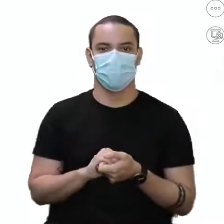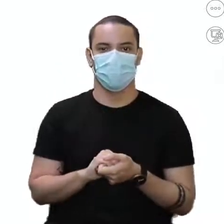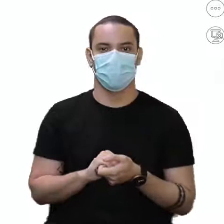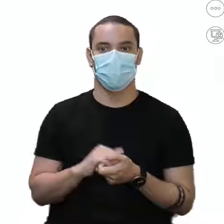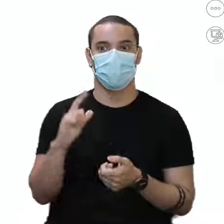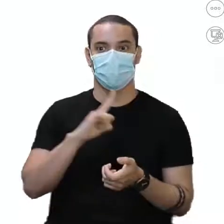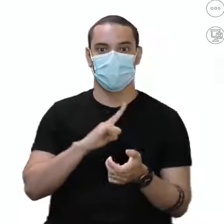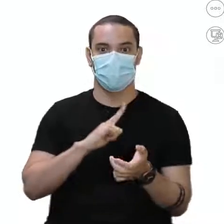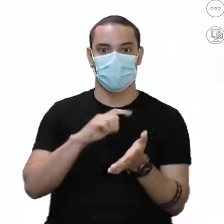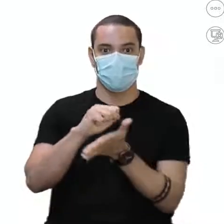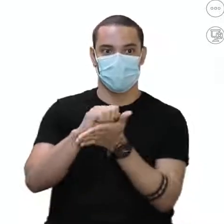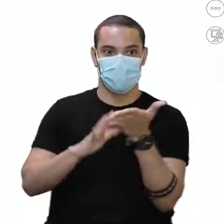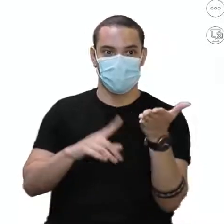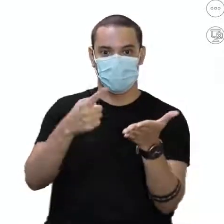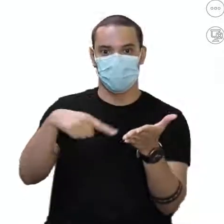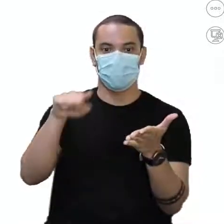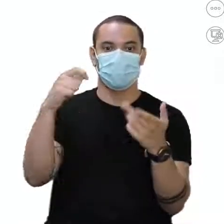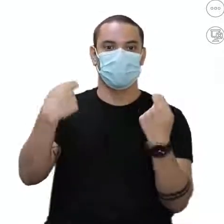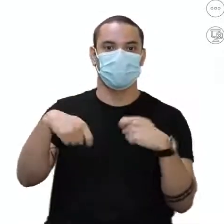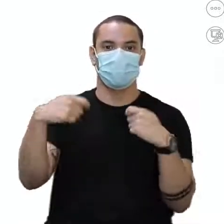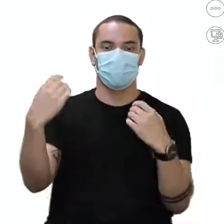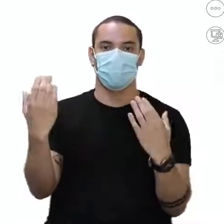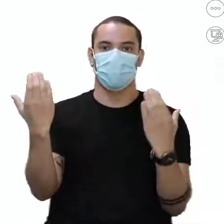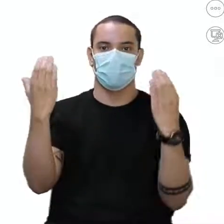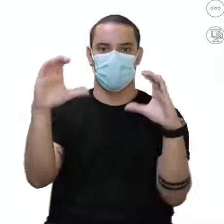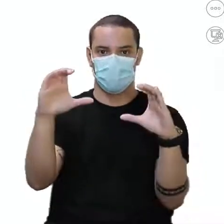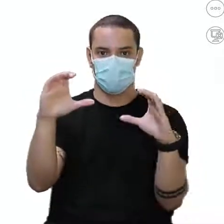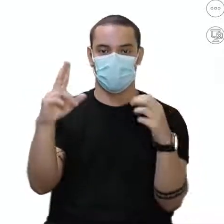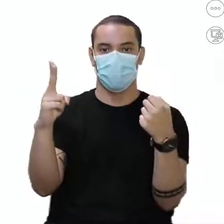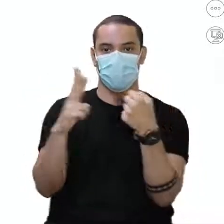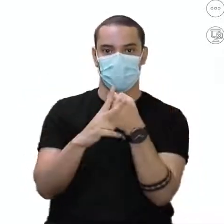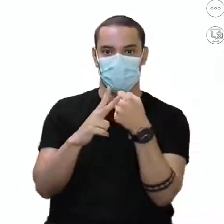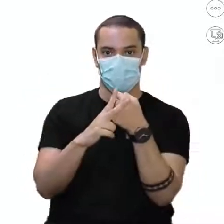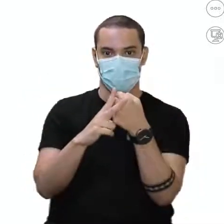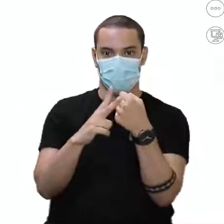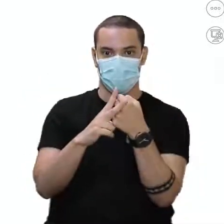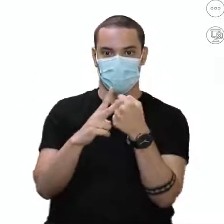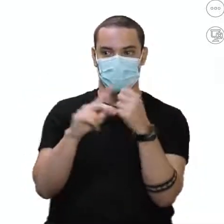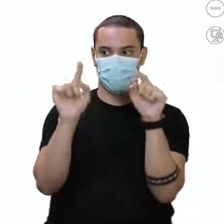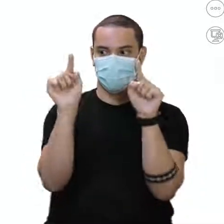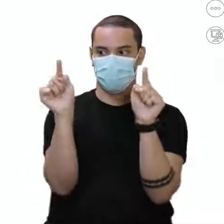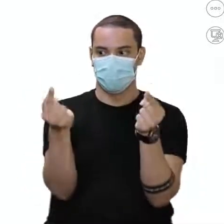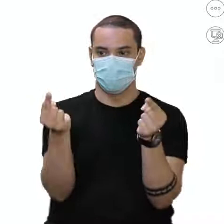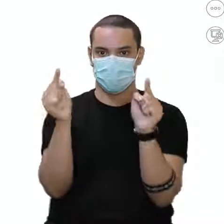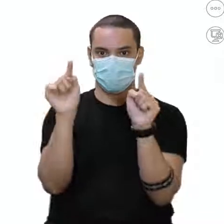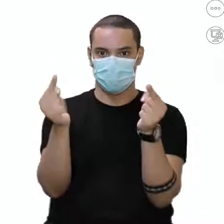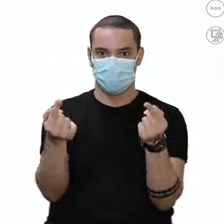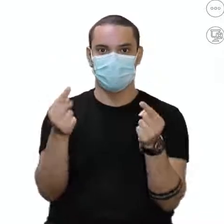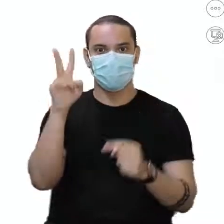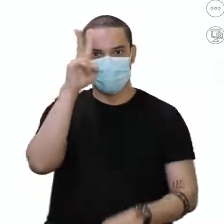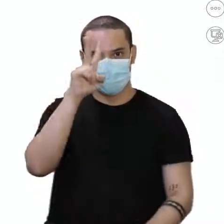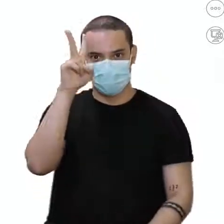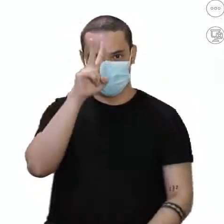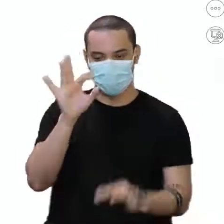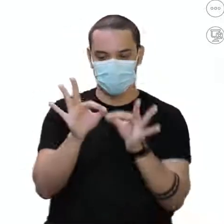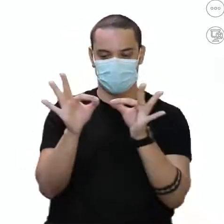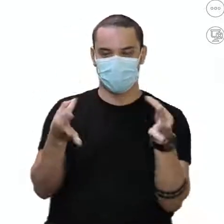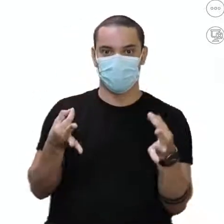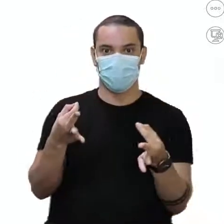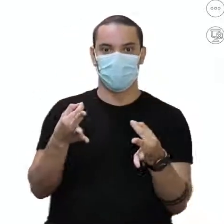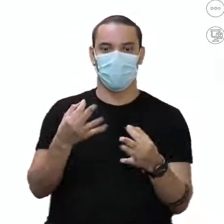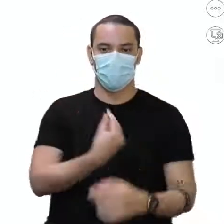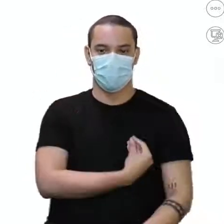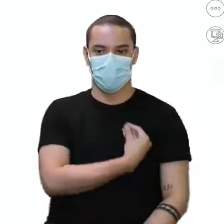Naquela atividade onde vocês tinham que colocar os verbos entre parênteses na sua forma do simple present, na